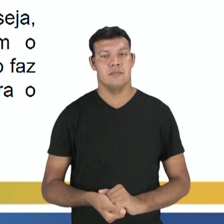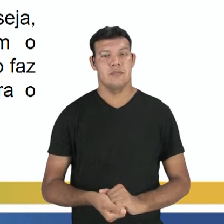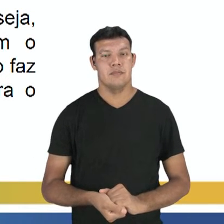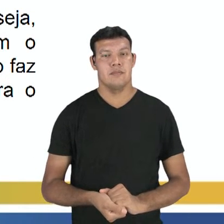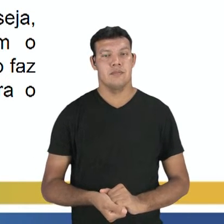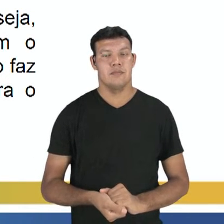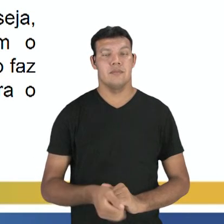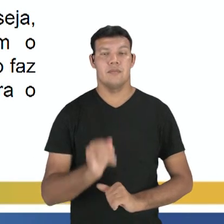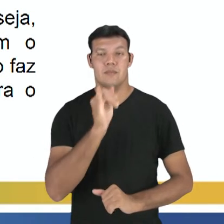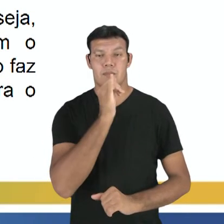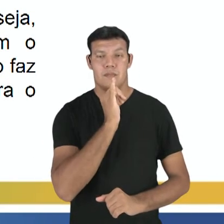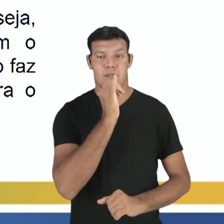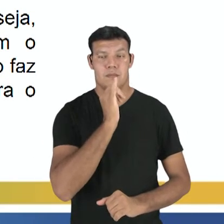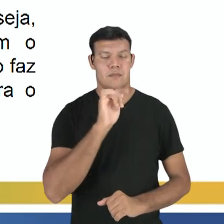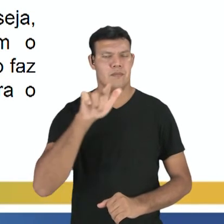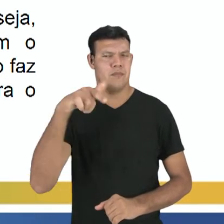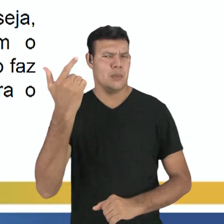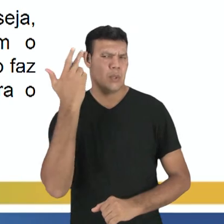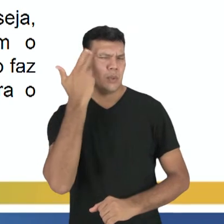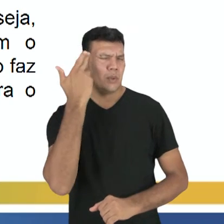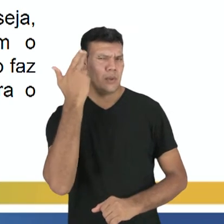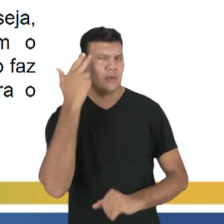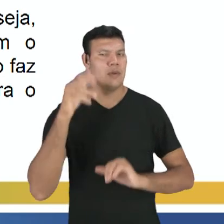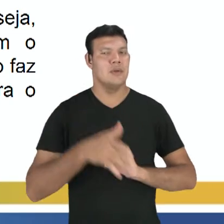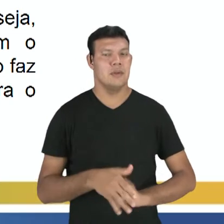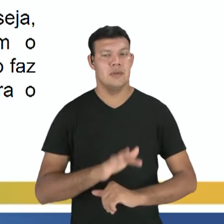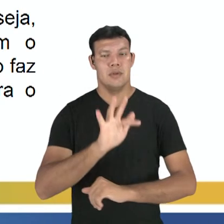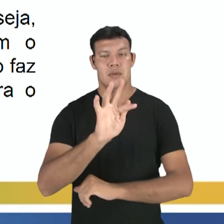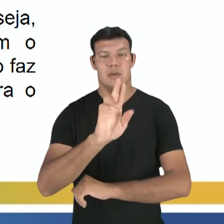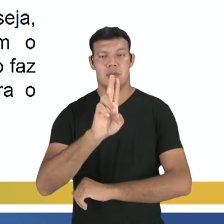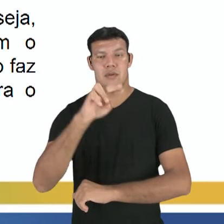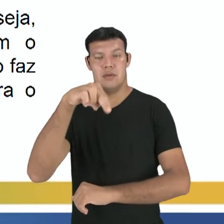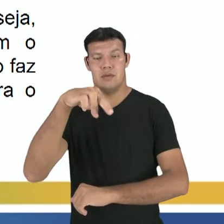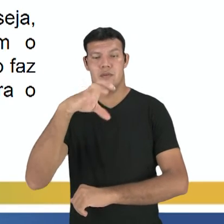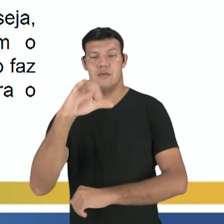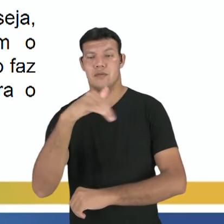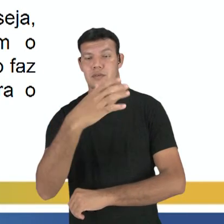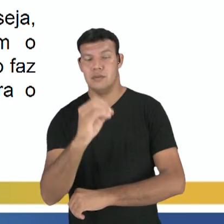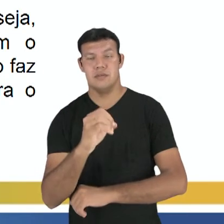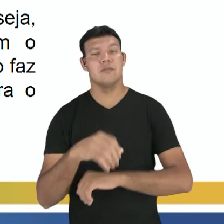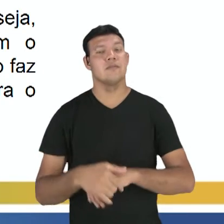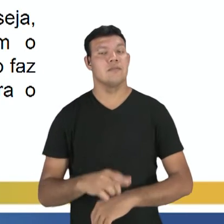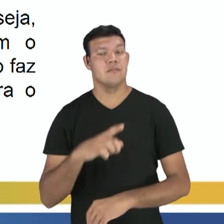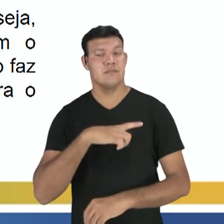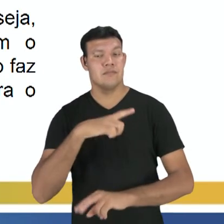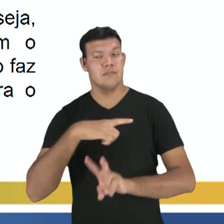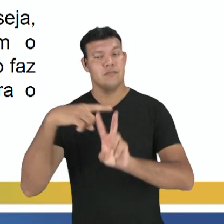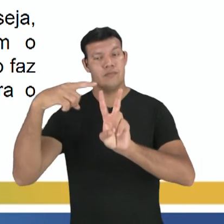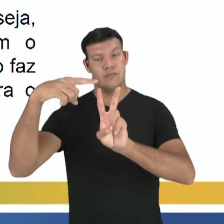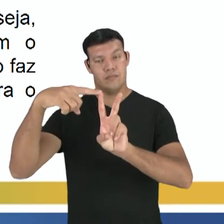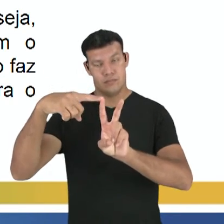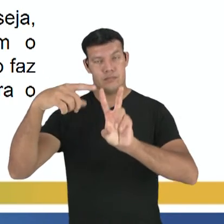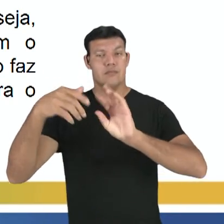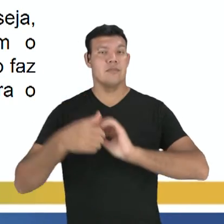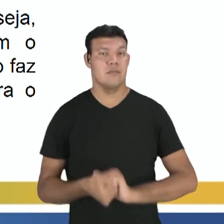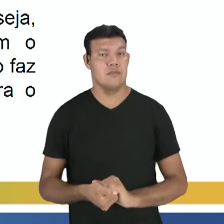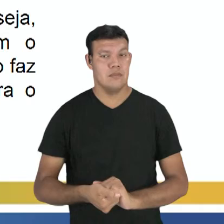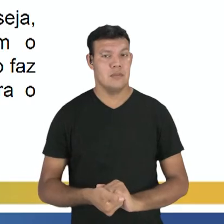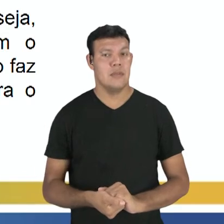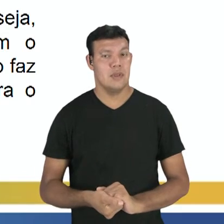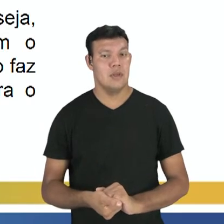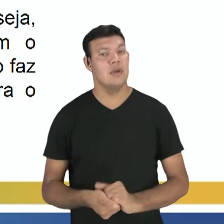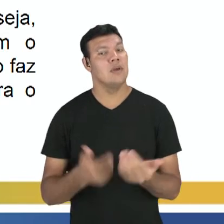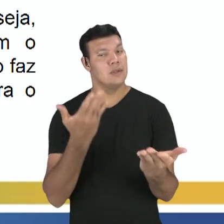Um outro exemplo bastante comum são as funções com radical. Quando trabalhamos com